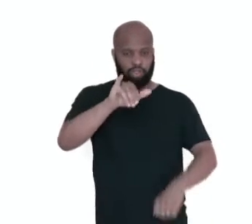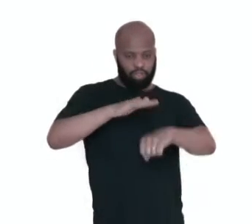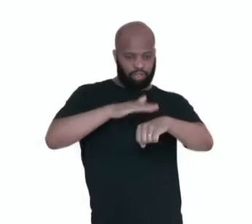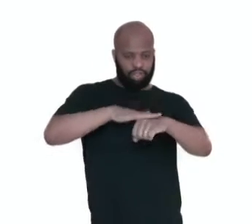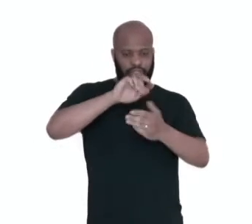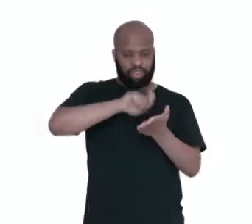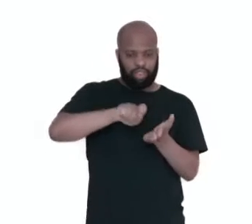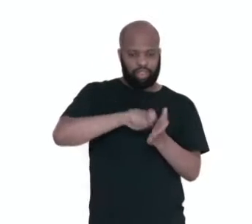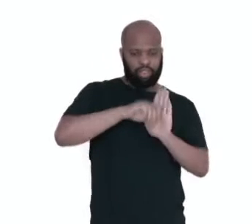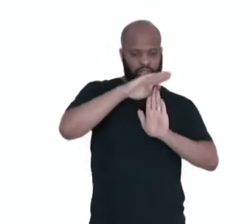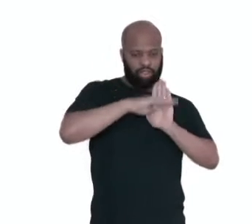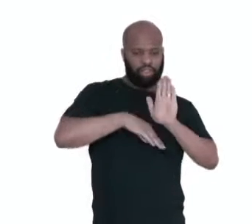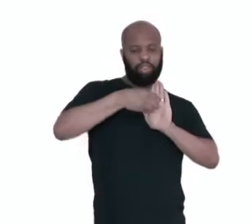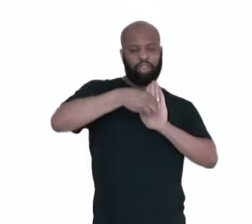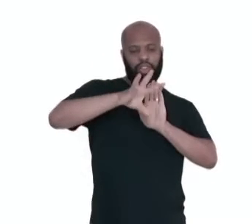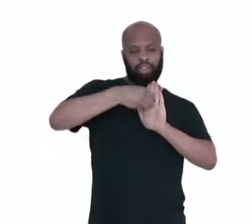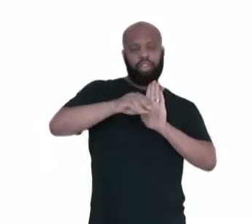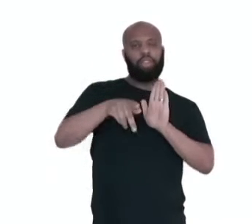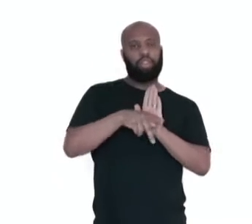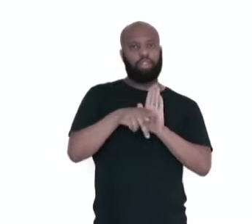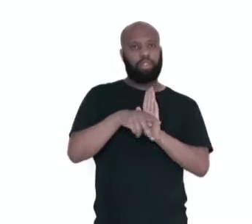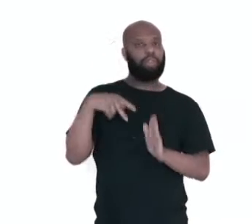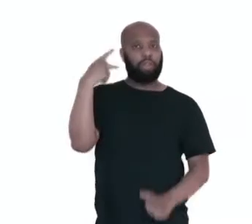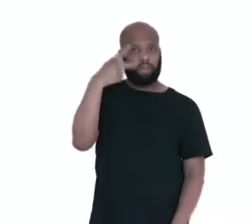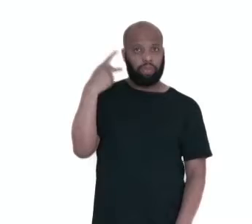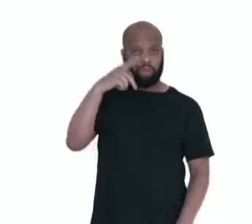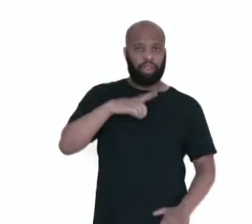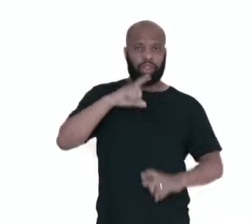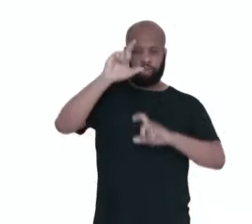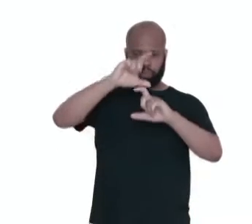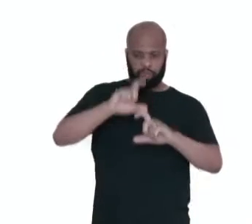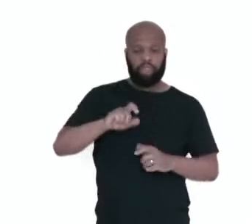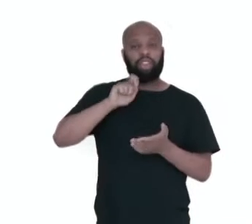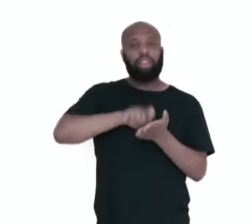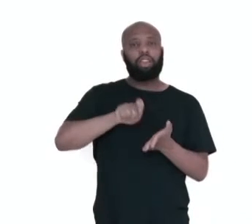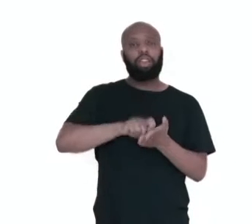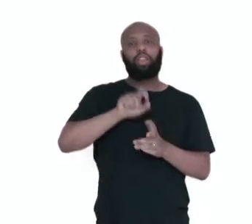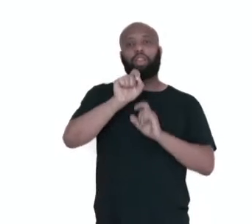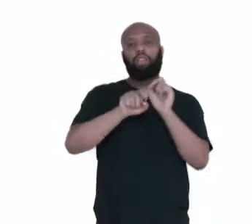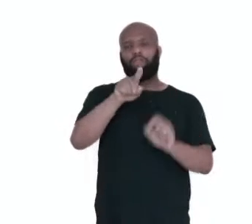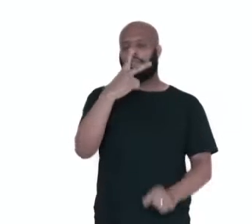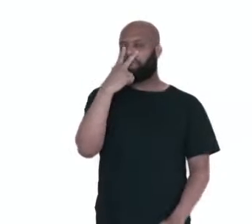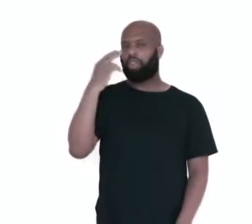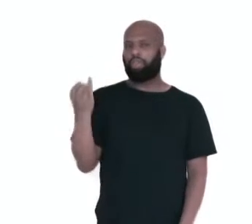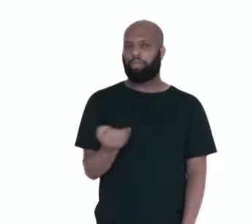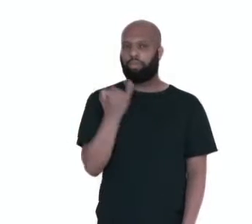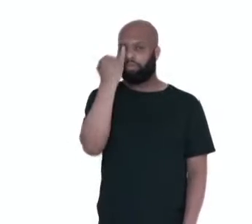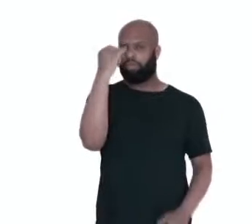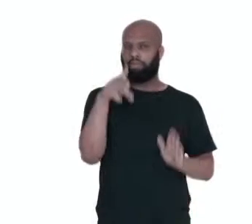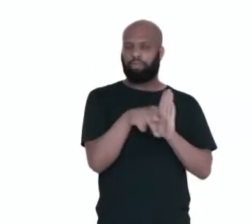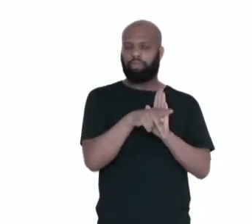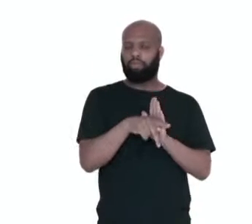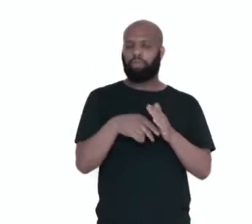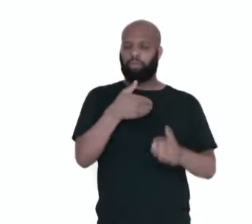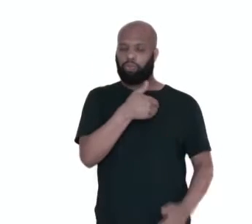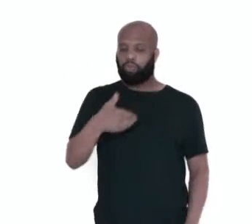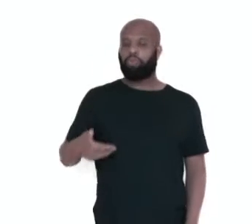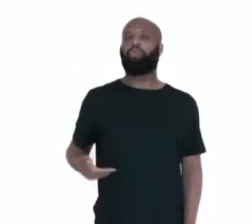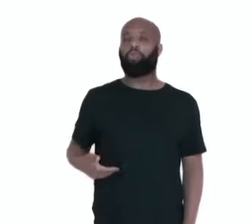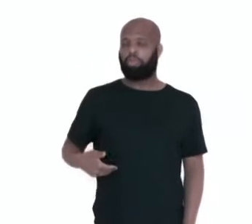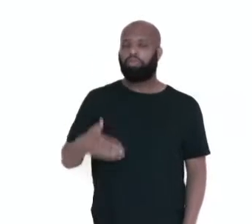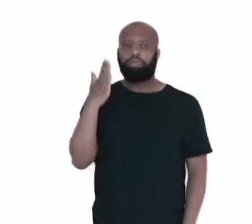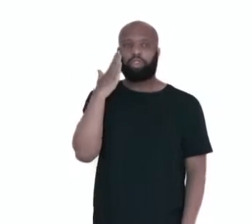um manual de política. Em tópicos, escreva aquilo que você considera importante um